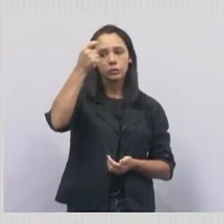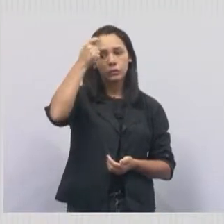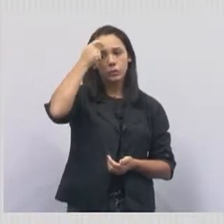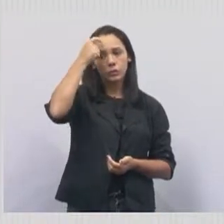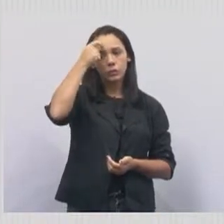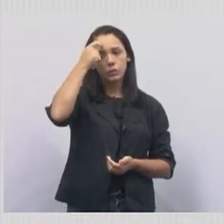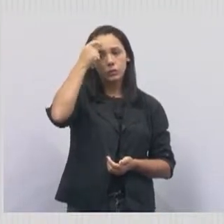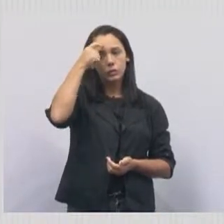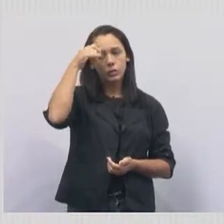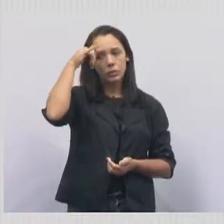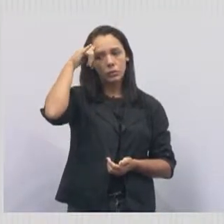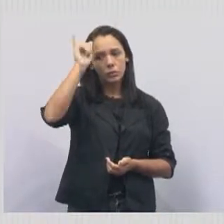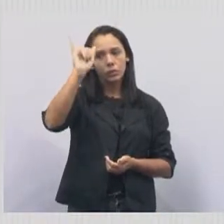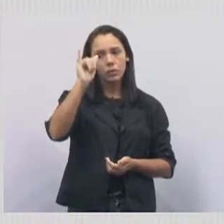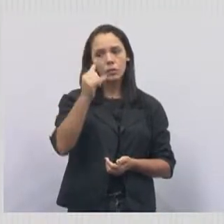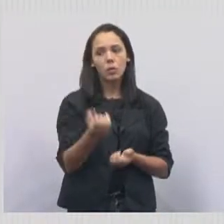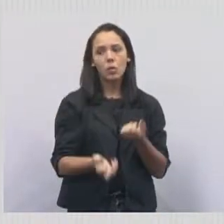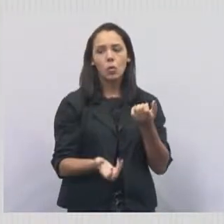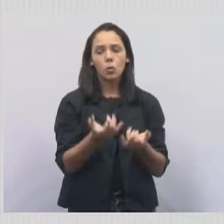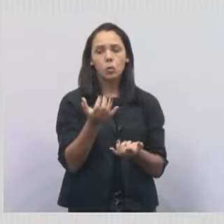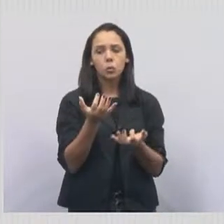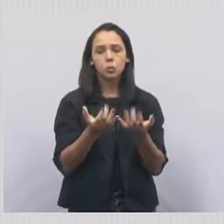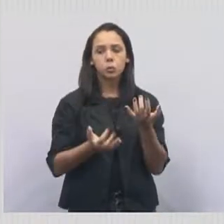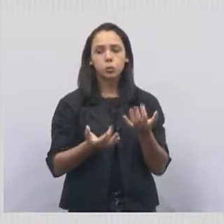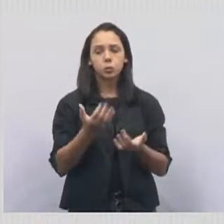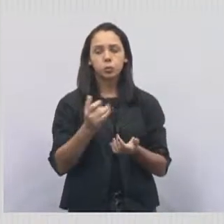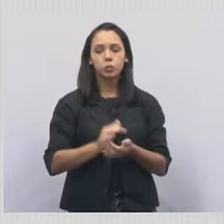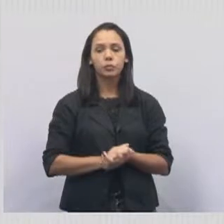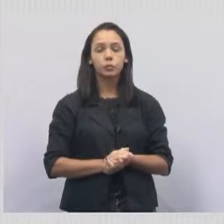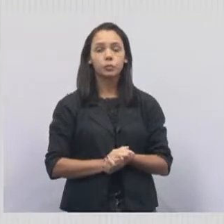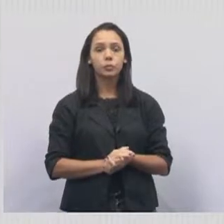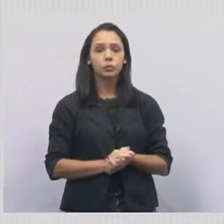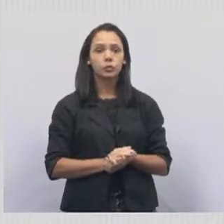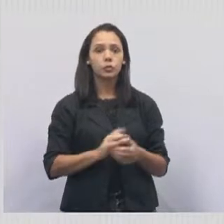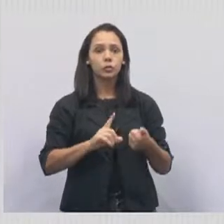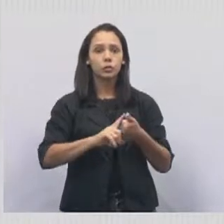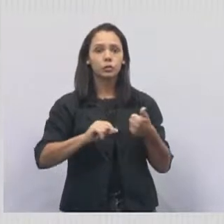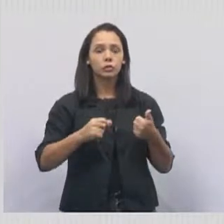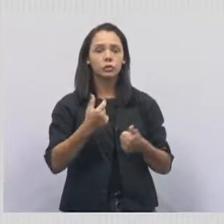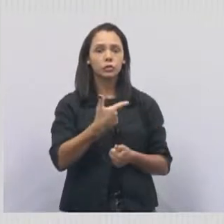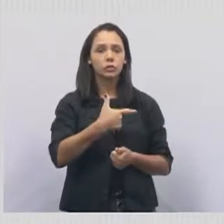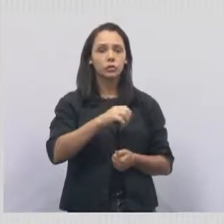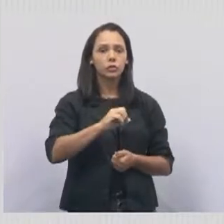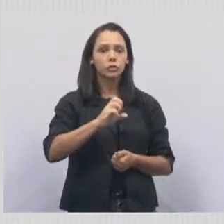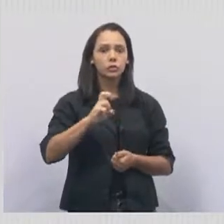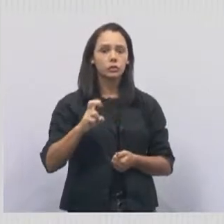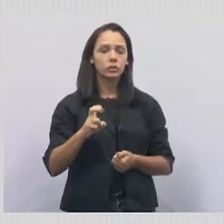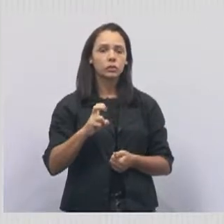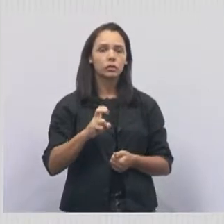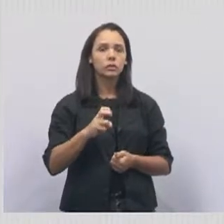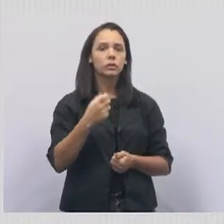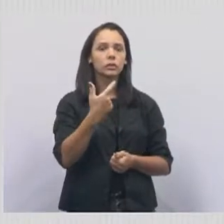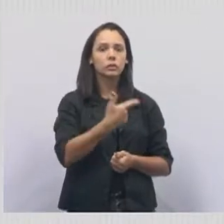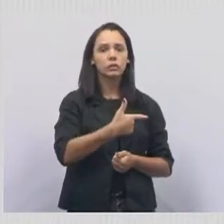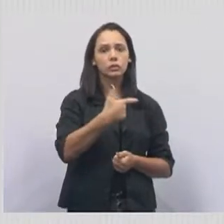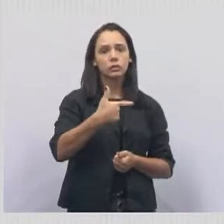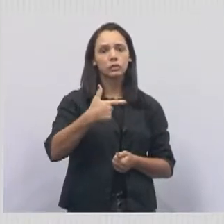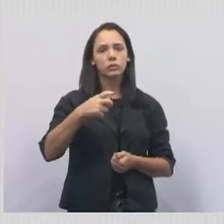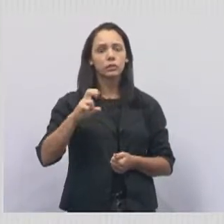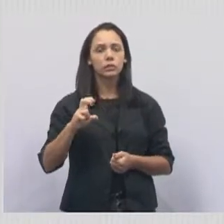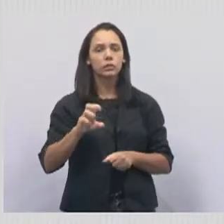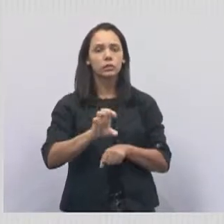à prática de Queimadas urbanas nos termos dos artigos 205 e 225 da Constituição Federal